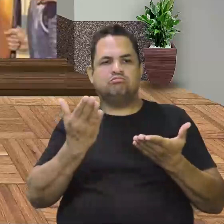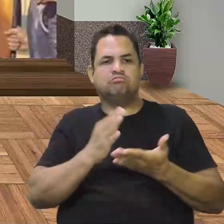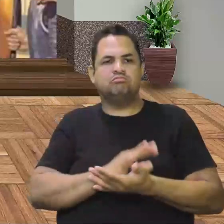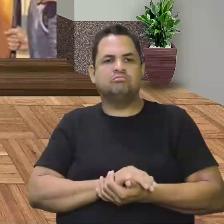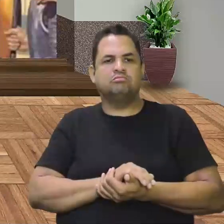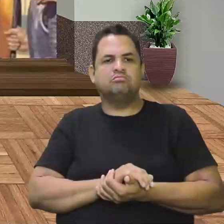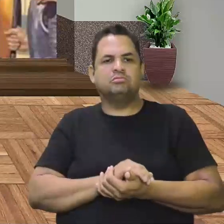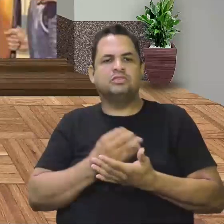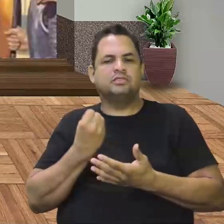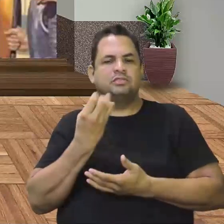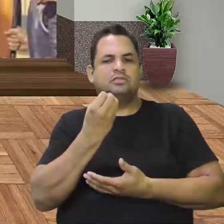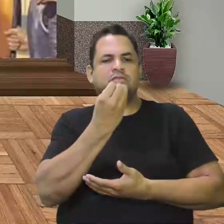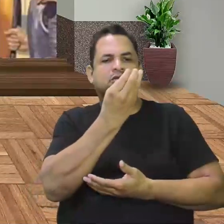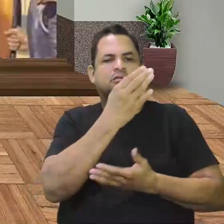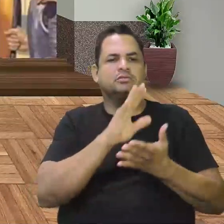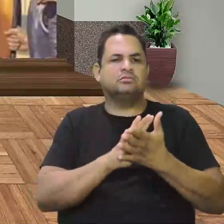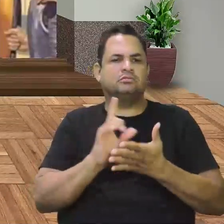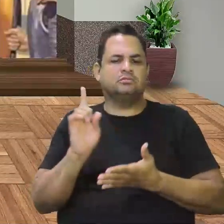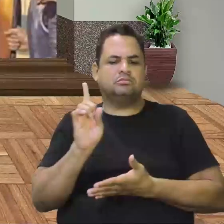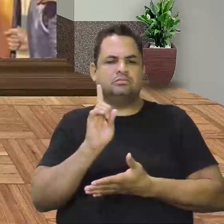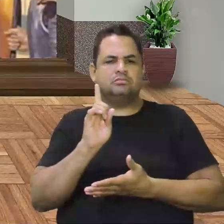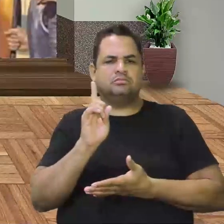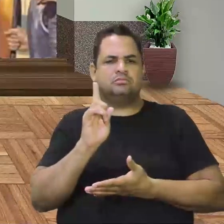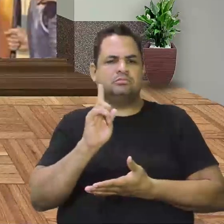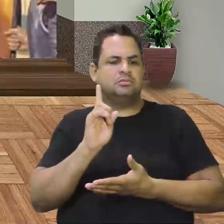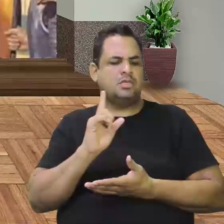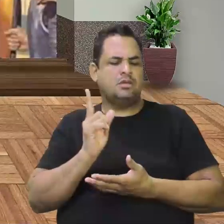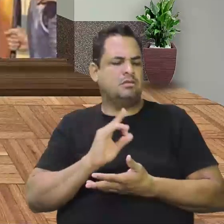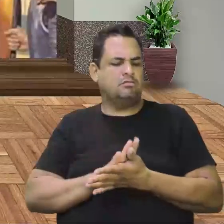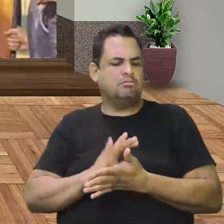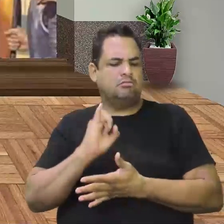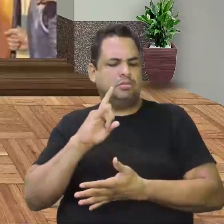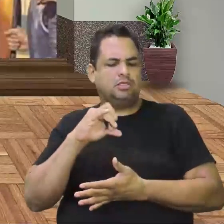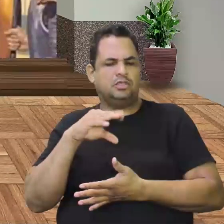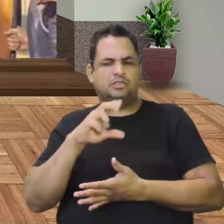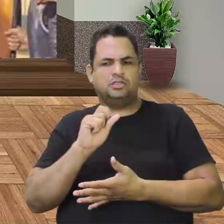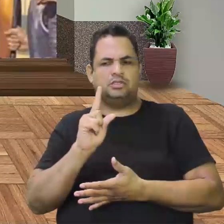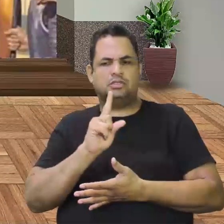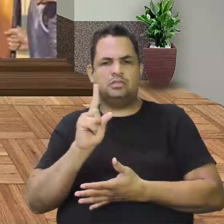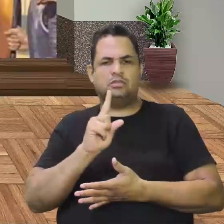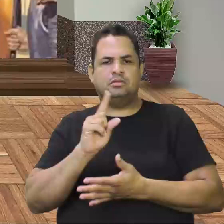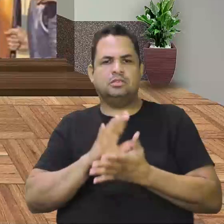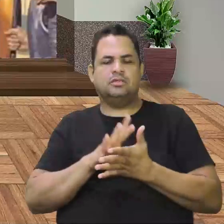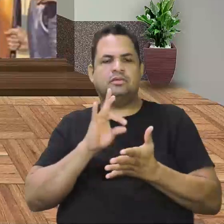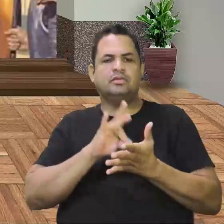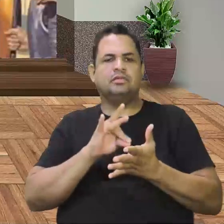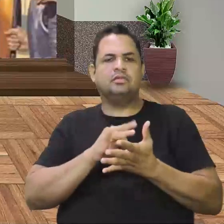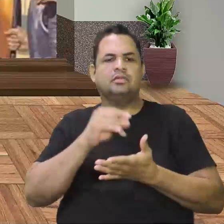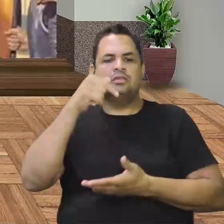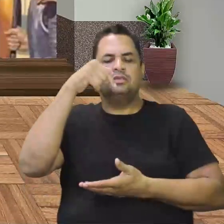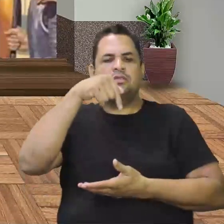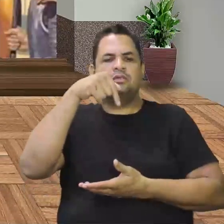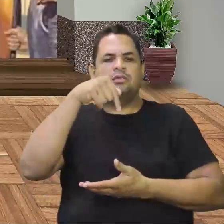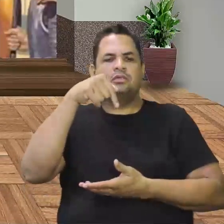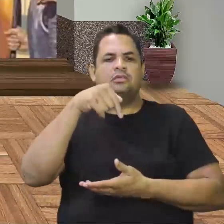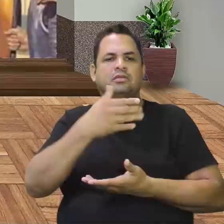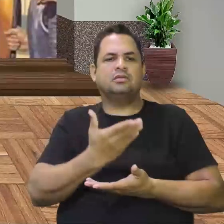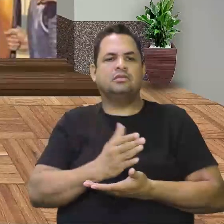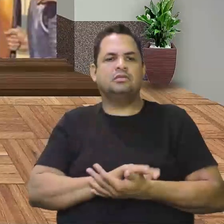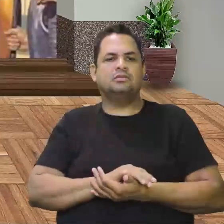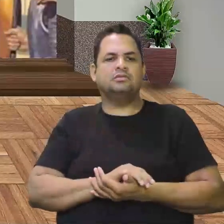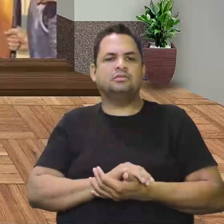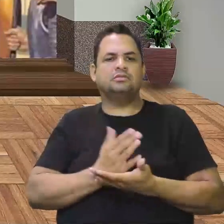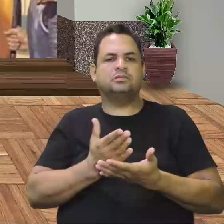E o Américo Vespúcio disse, não. Aqui não são as Índias Ocidentais. Na realidade, aqui, se